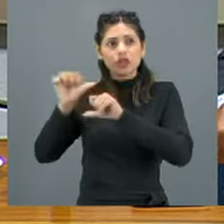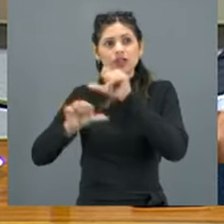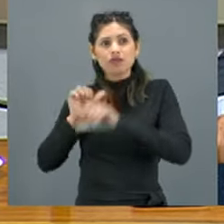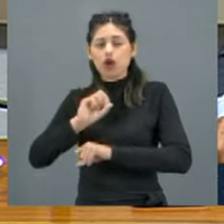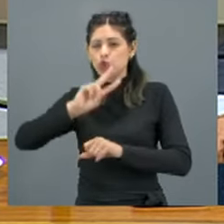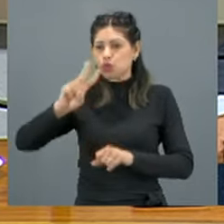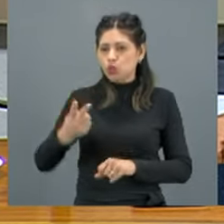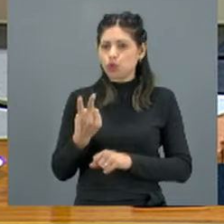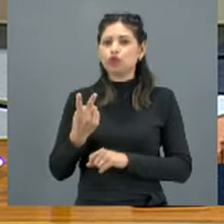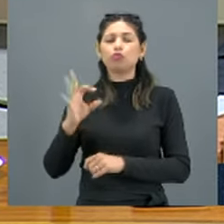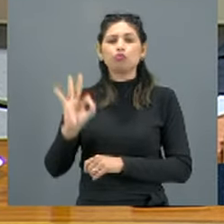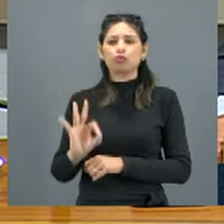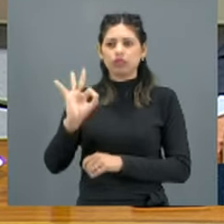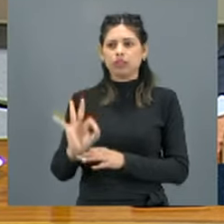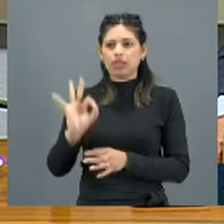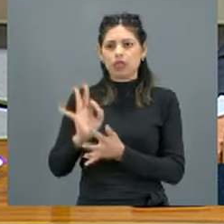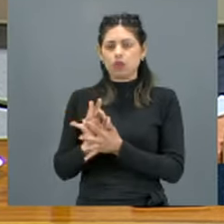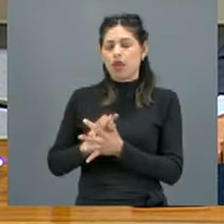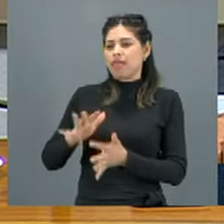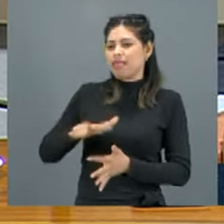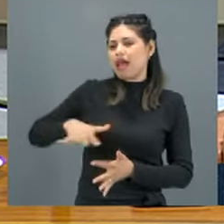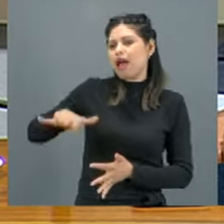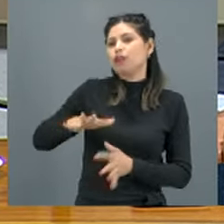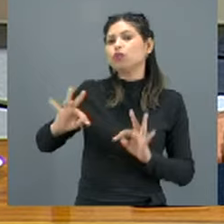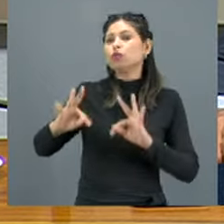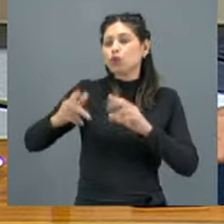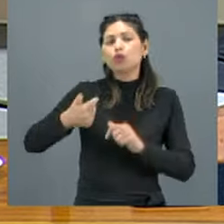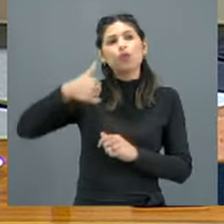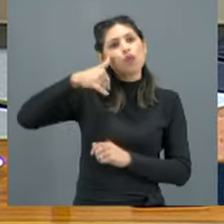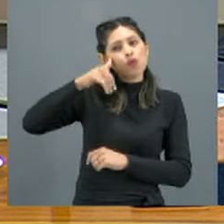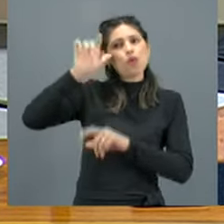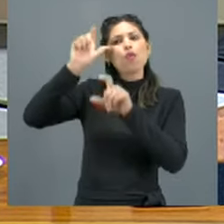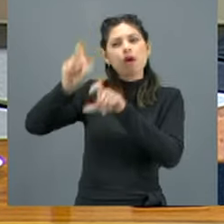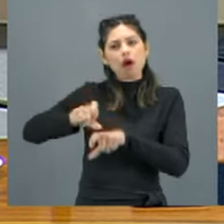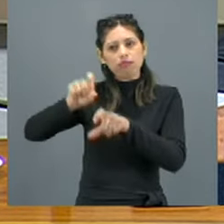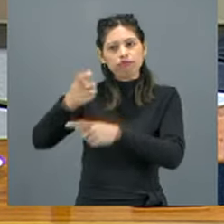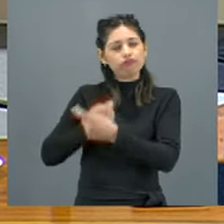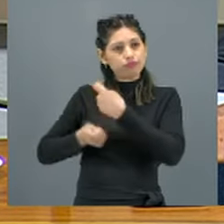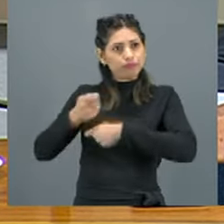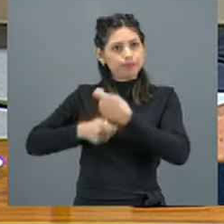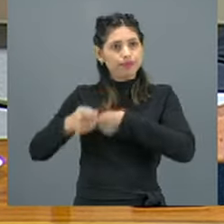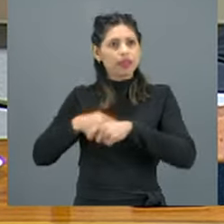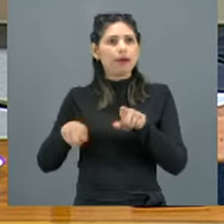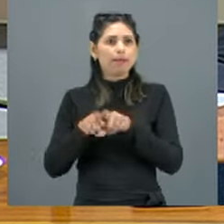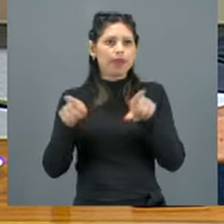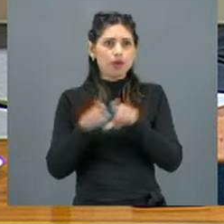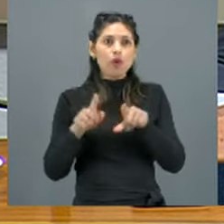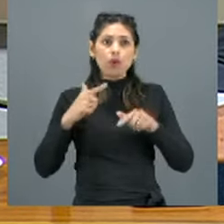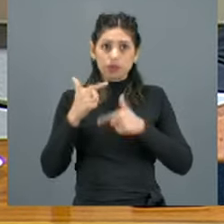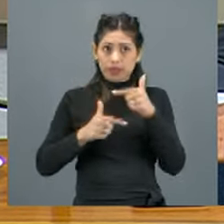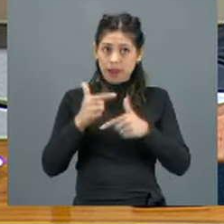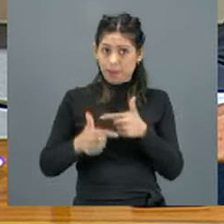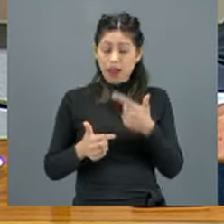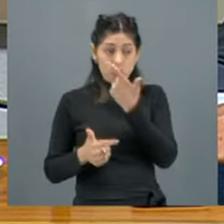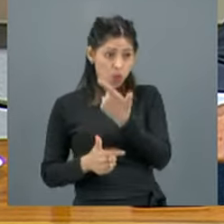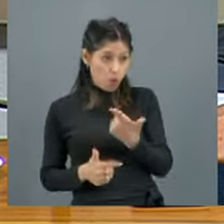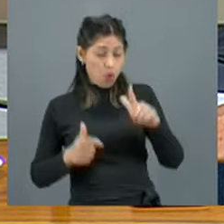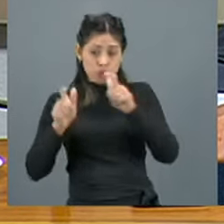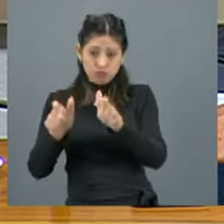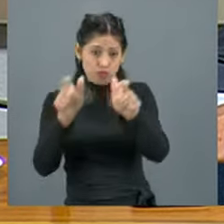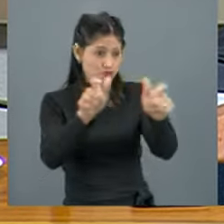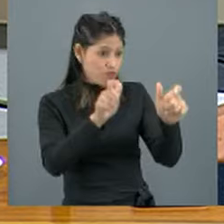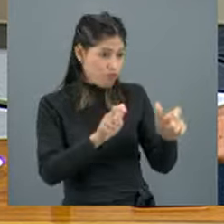2% da área deles em agronegócio. Tem uma atividade econômica que nenhuma outra aldeia tem. O que